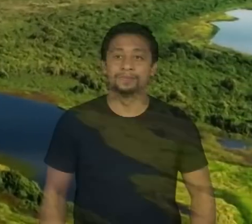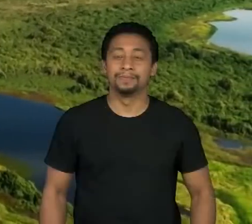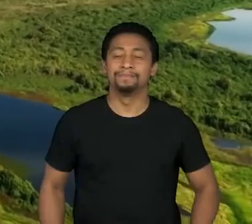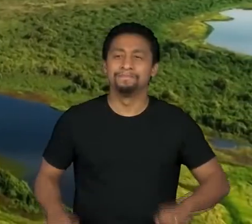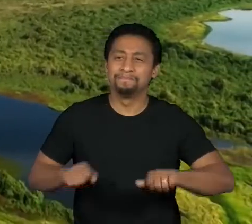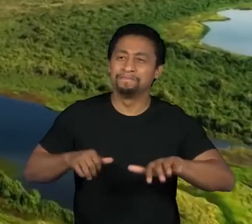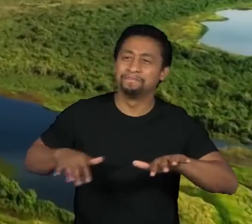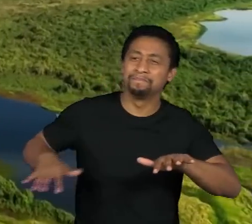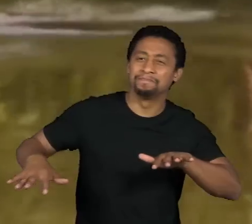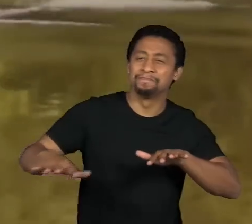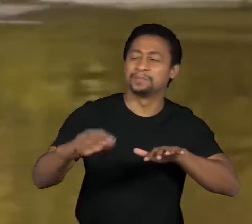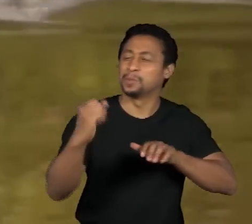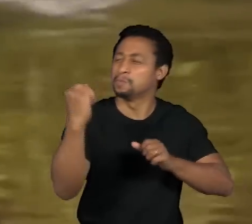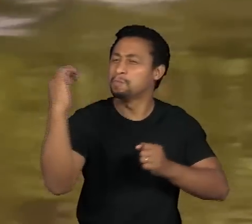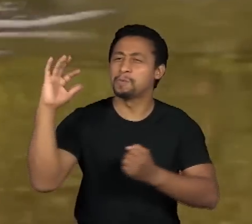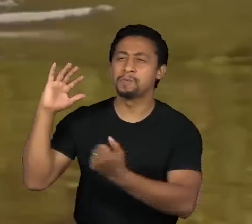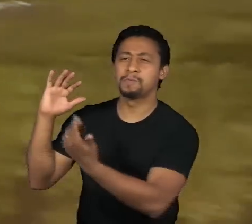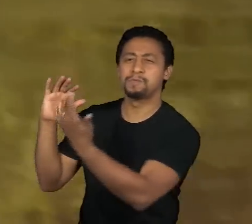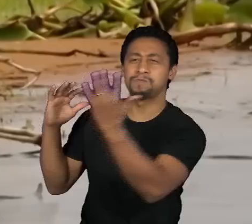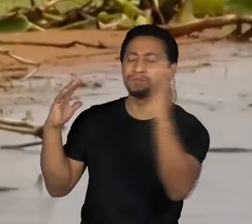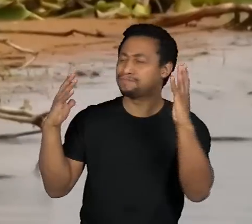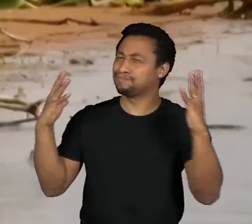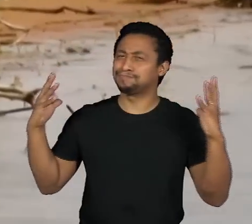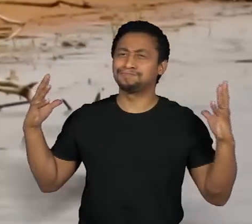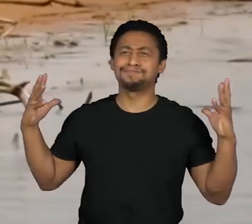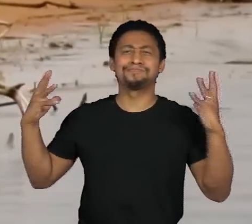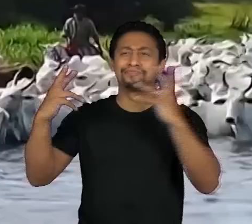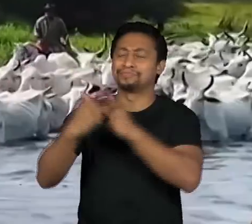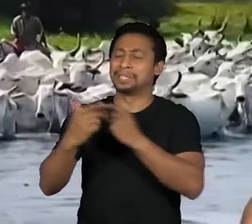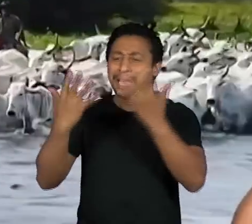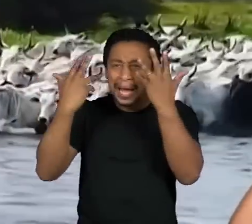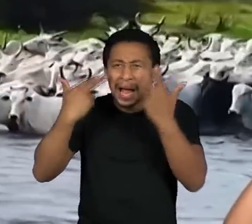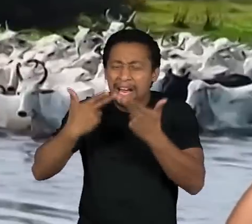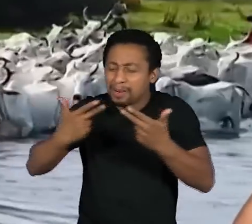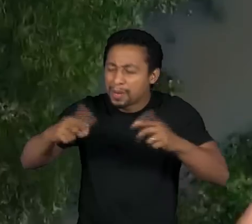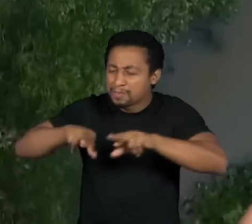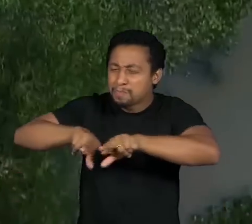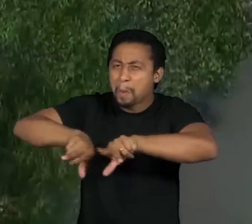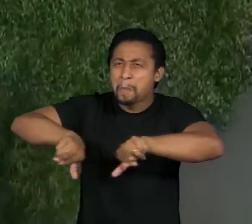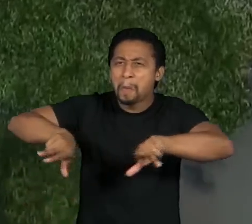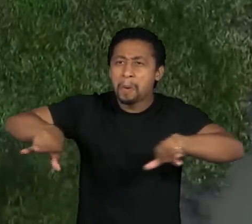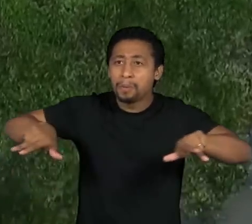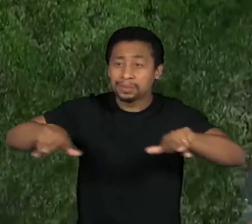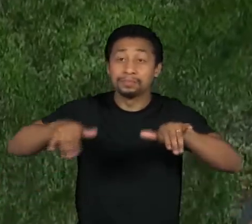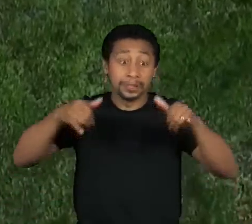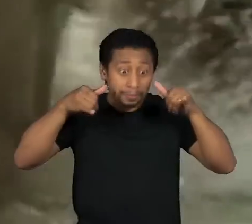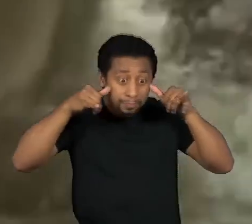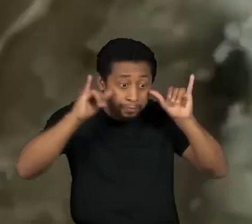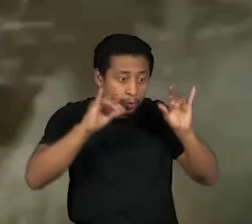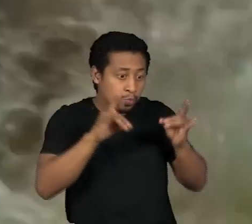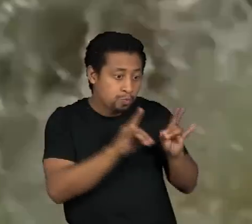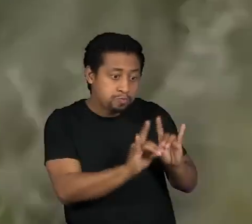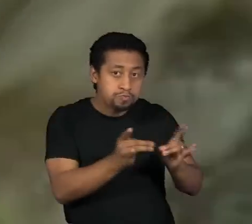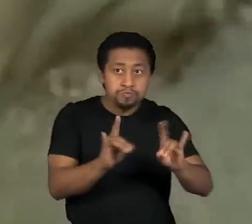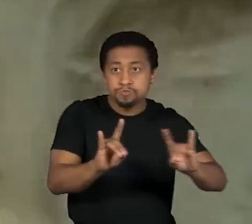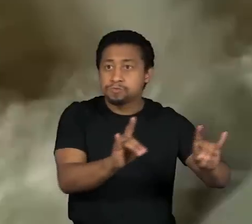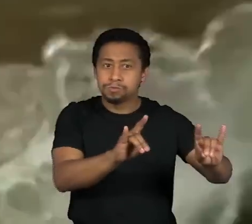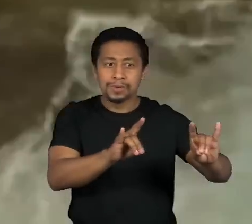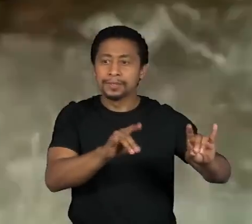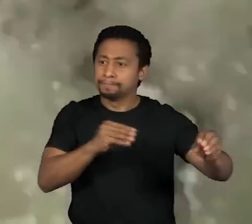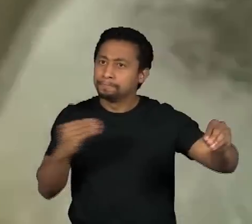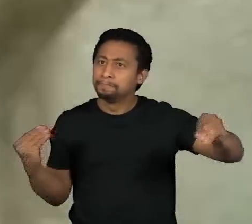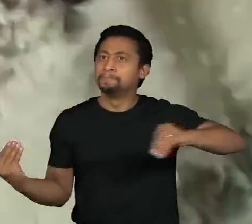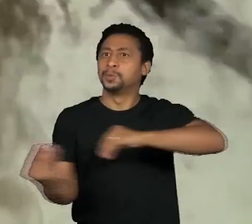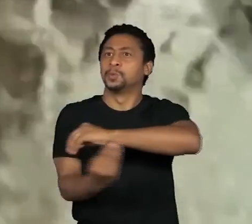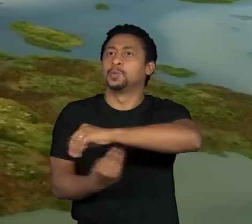Paisagens deslumbrantes, abundância de espécies silvestres e criação de gado se misturam na maior planície